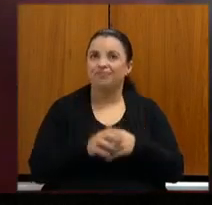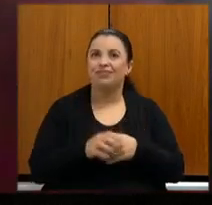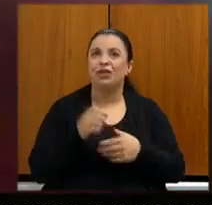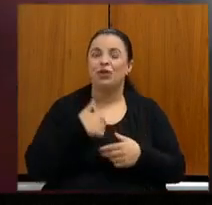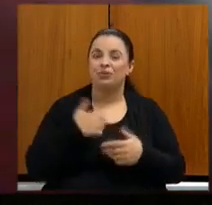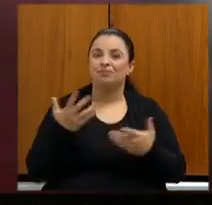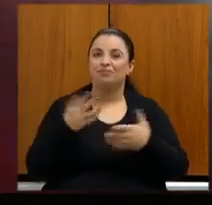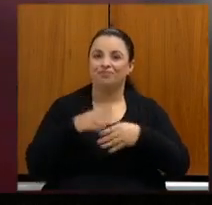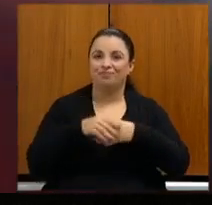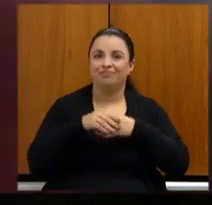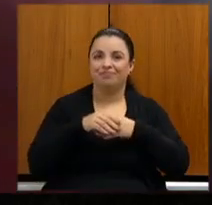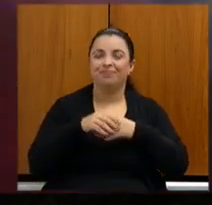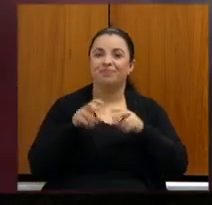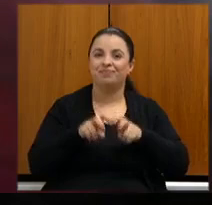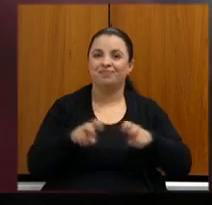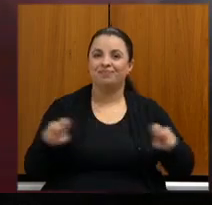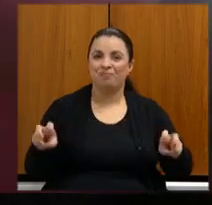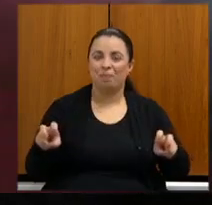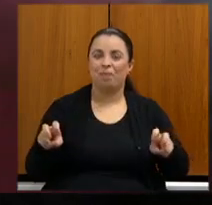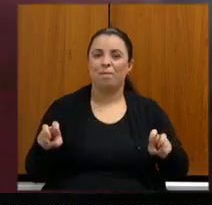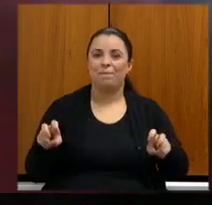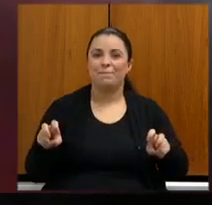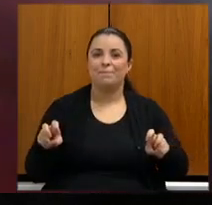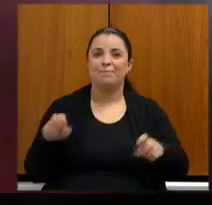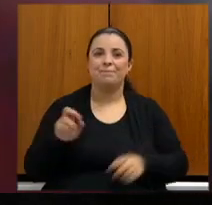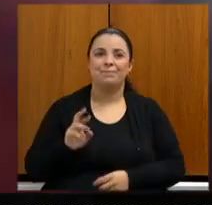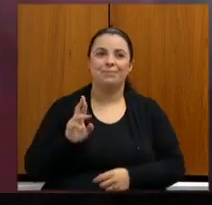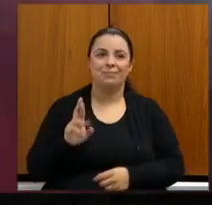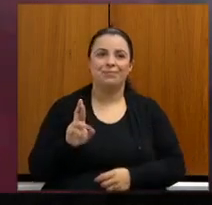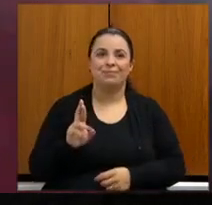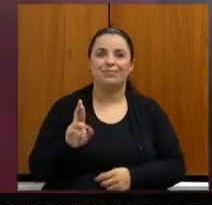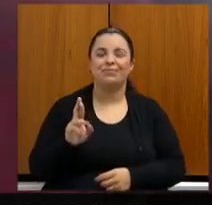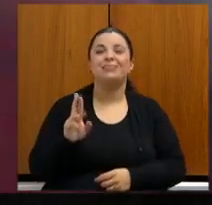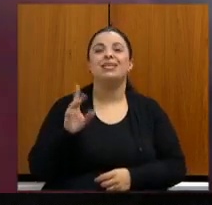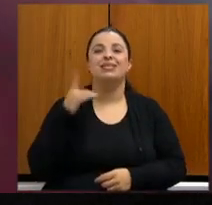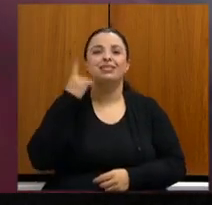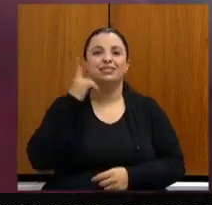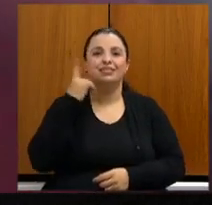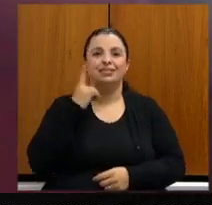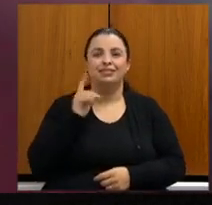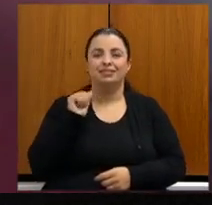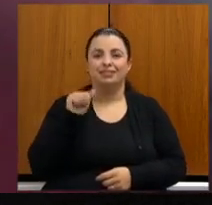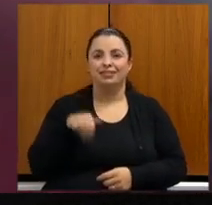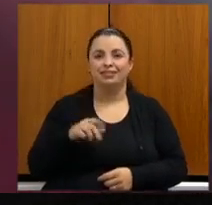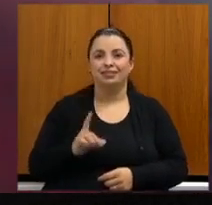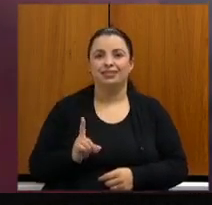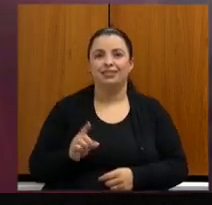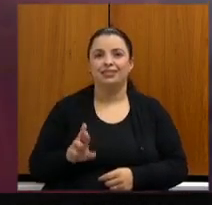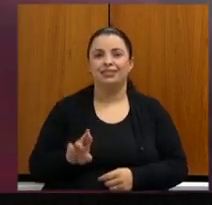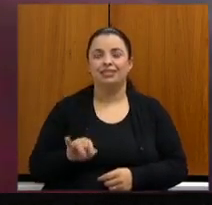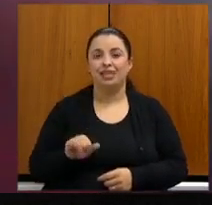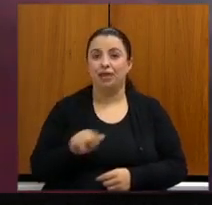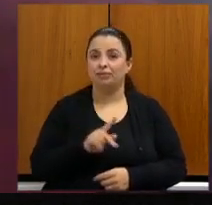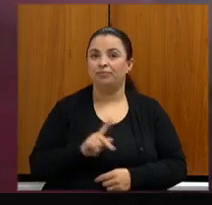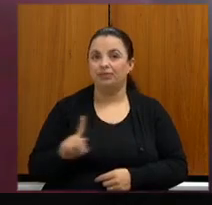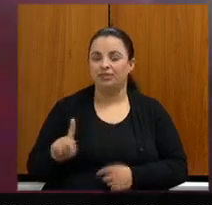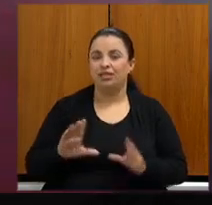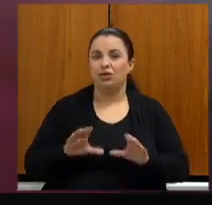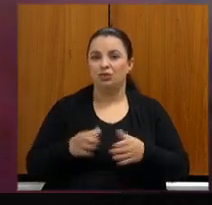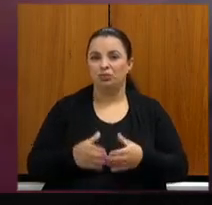de saudar mesa na pessoa da deputada Andreia de Jesus na presidência da Comissão de Direitos Humanos dessa